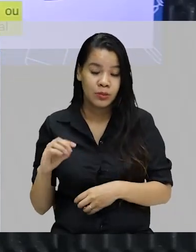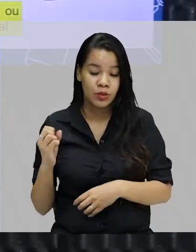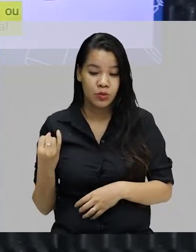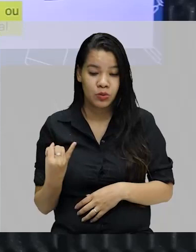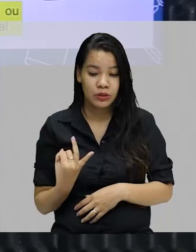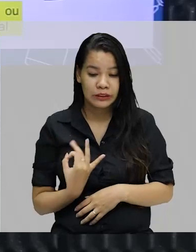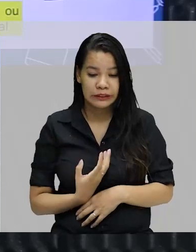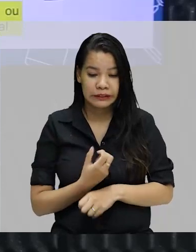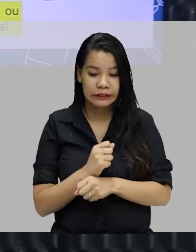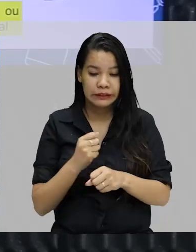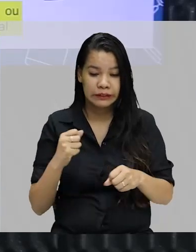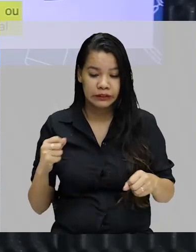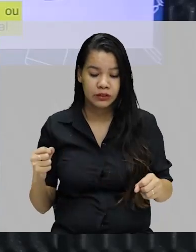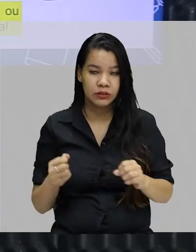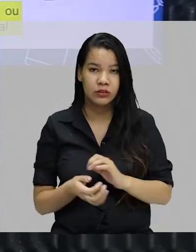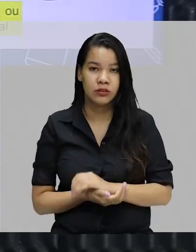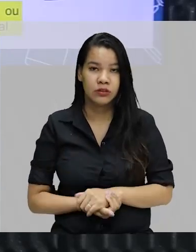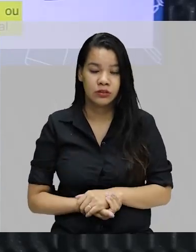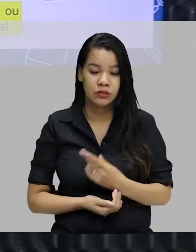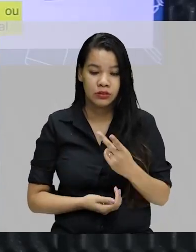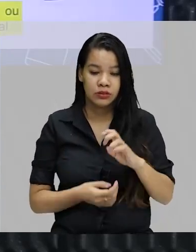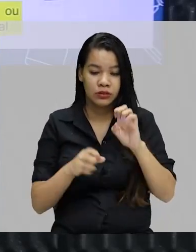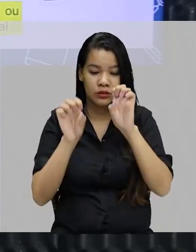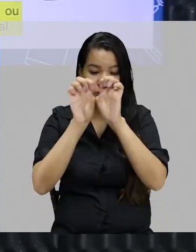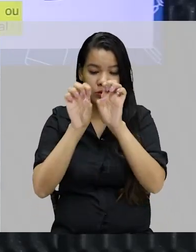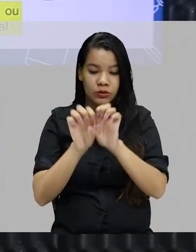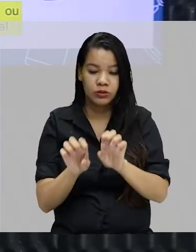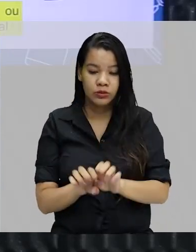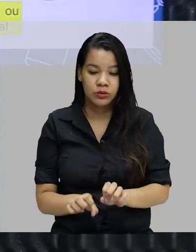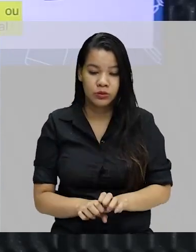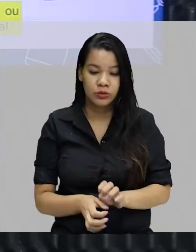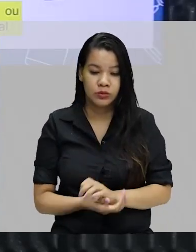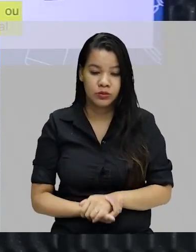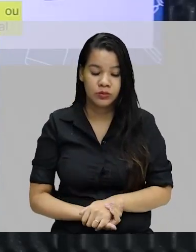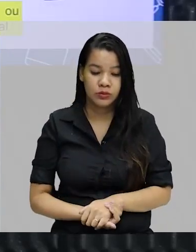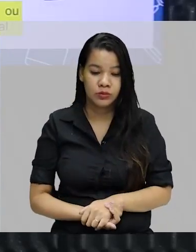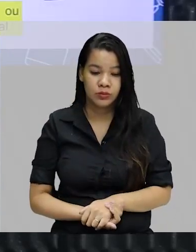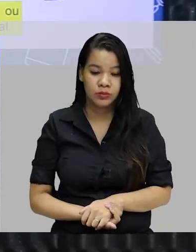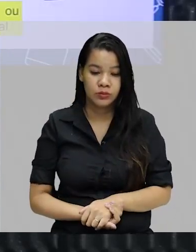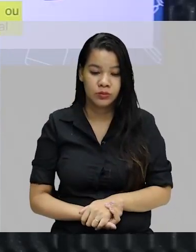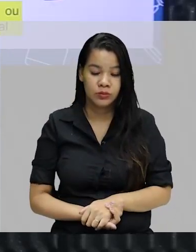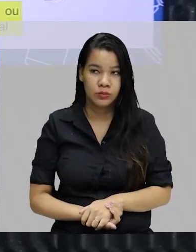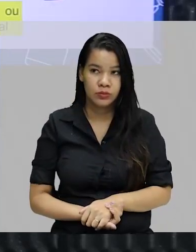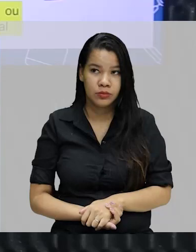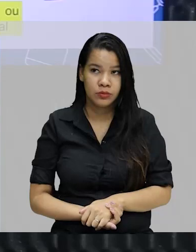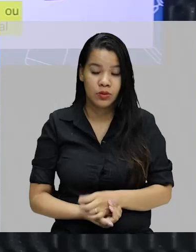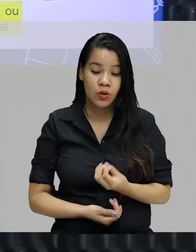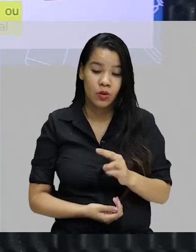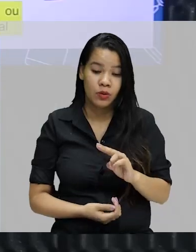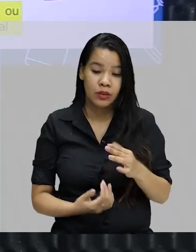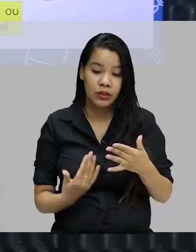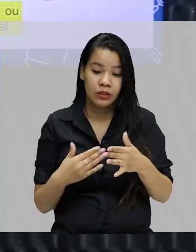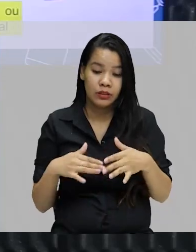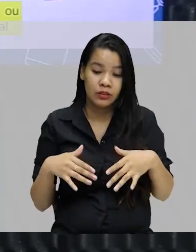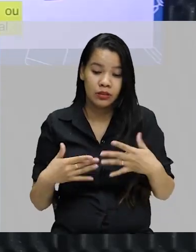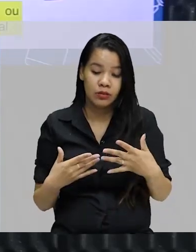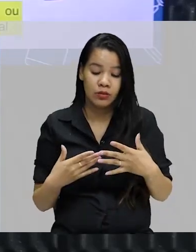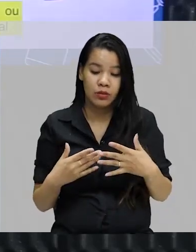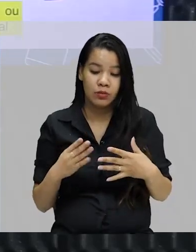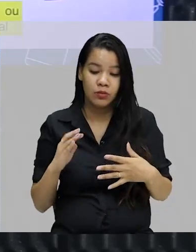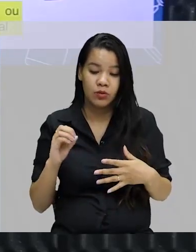quantidade muito grande, né, dessa estrutura monomérica. Poliisopreno ou então a